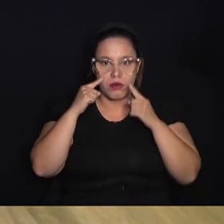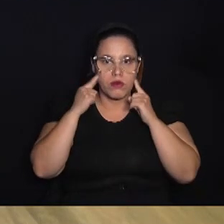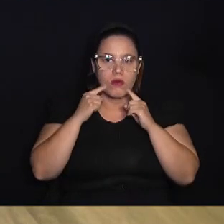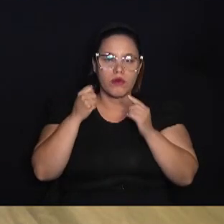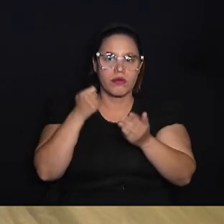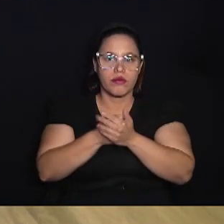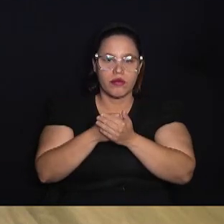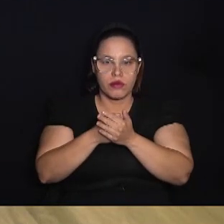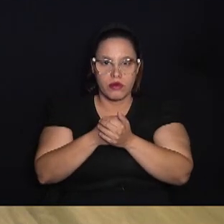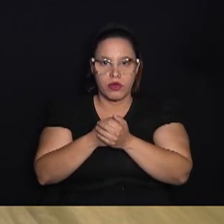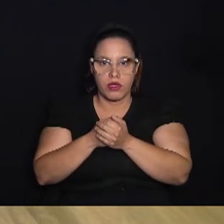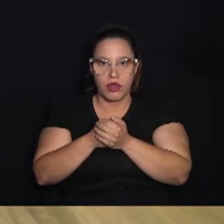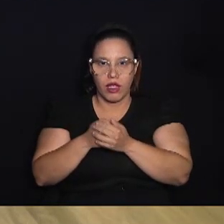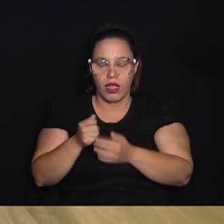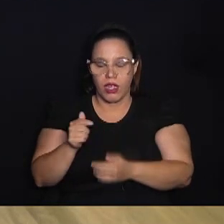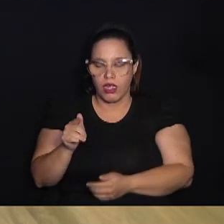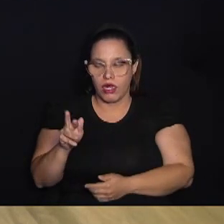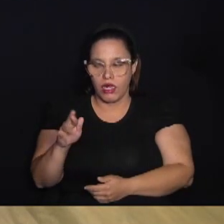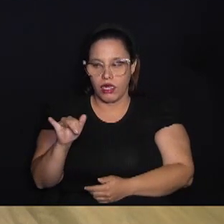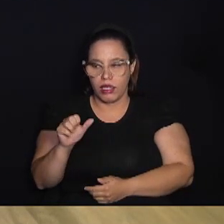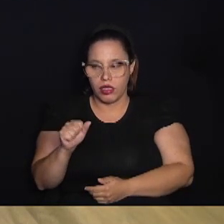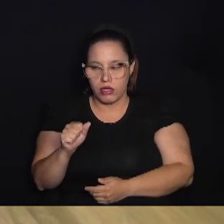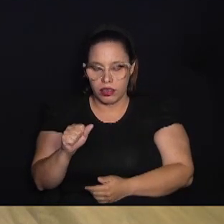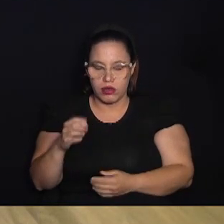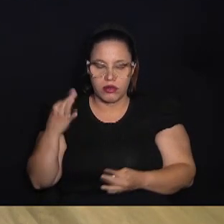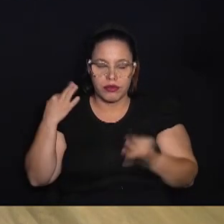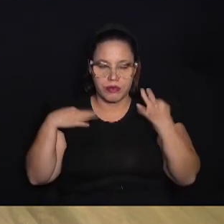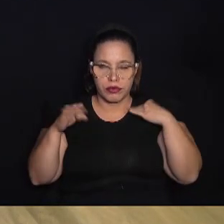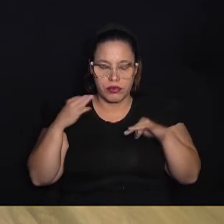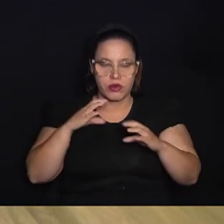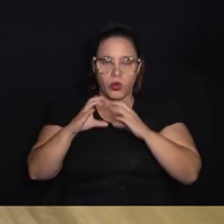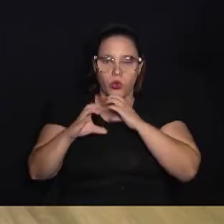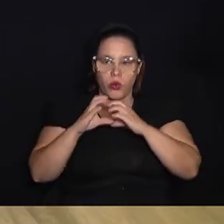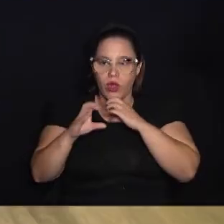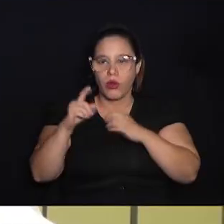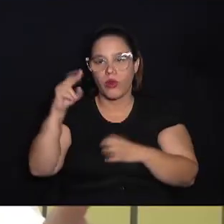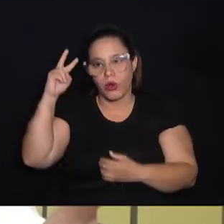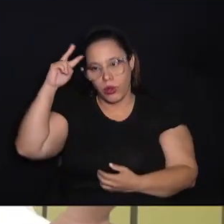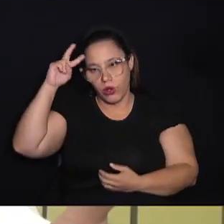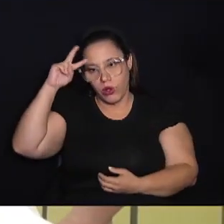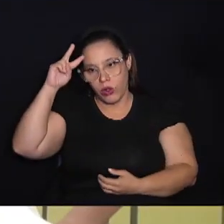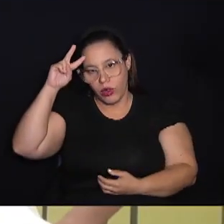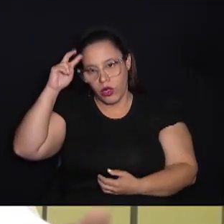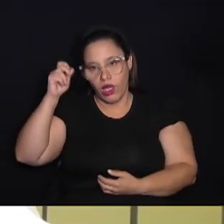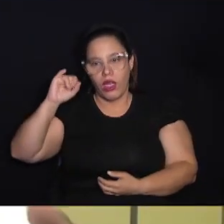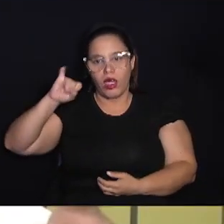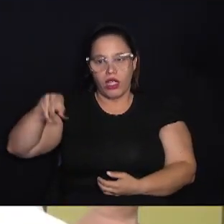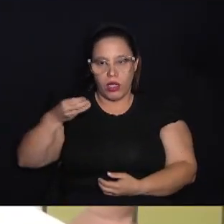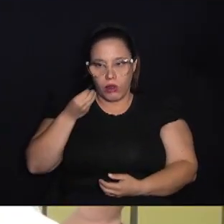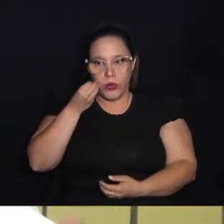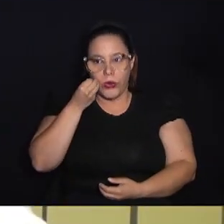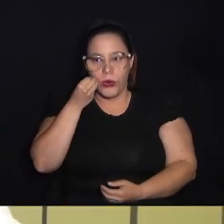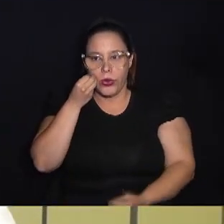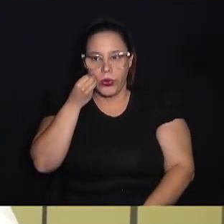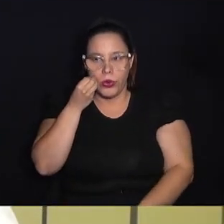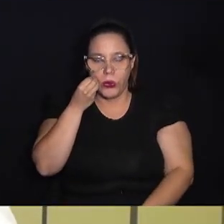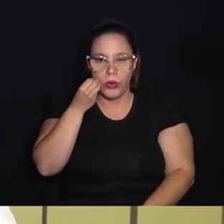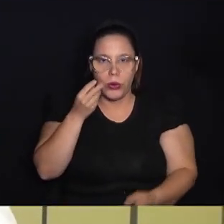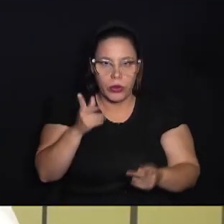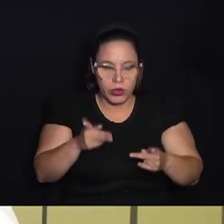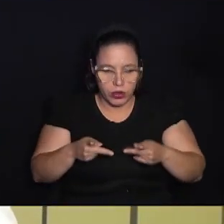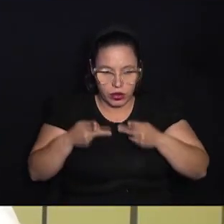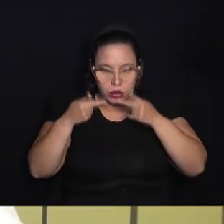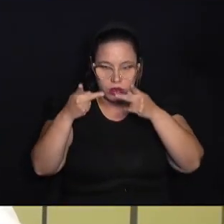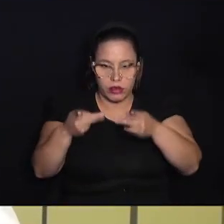e nós como guia de turismo eh contadores de histórias assim em diante a gente tem que aproveitar também esse momento e promover esses